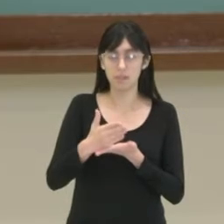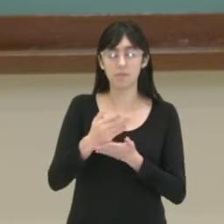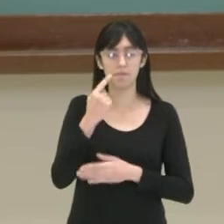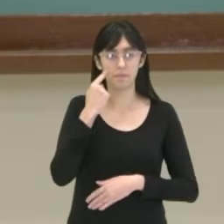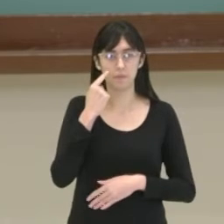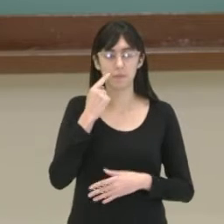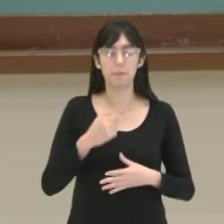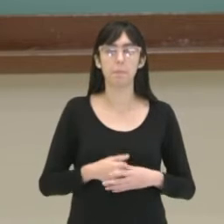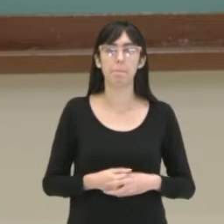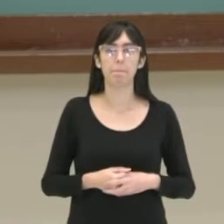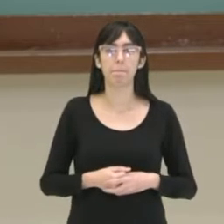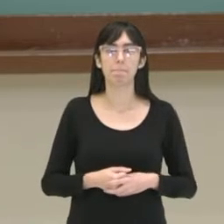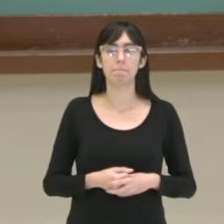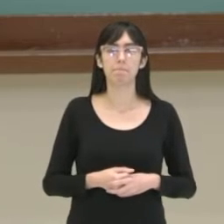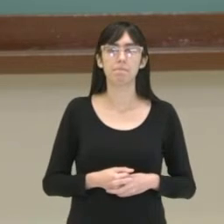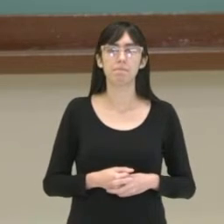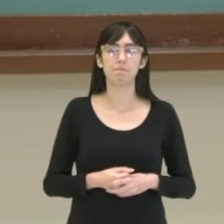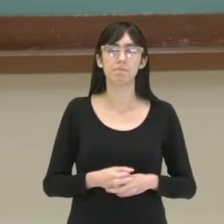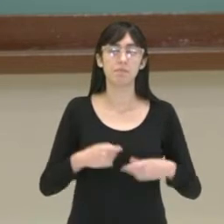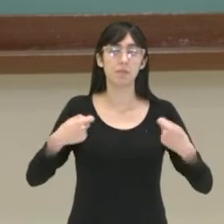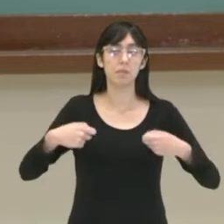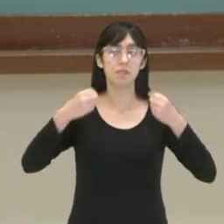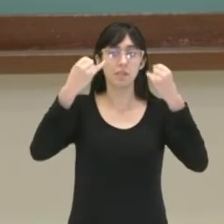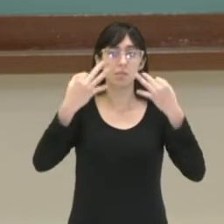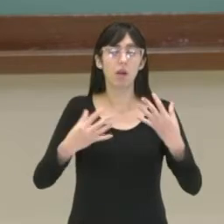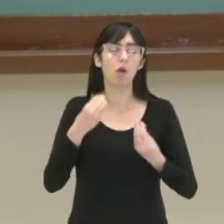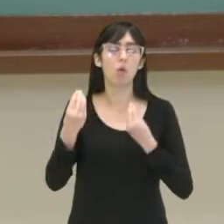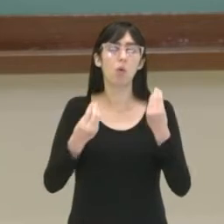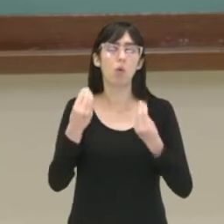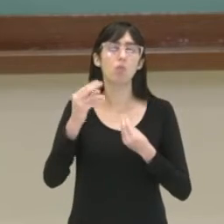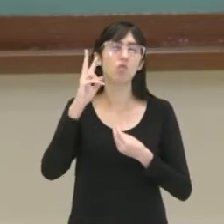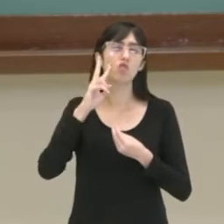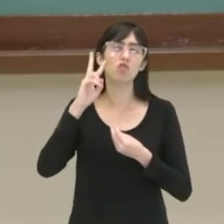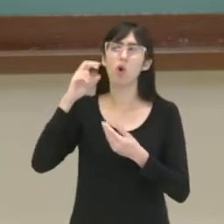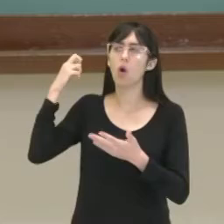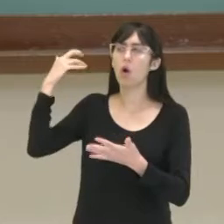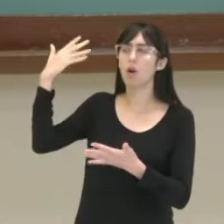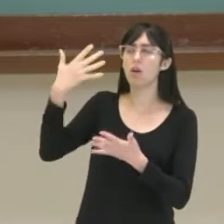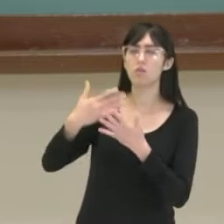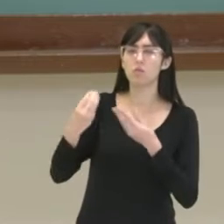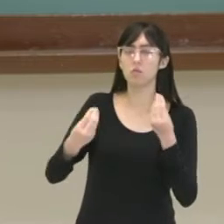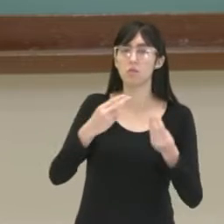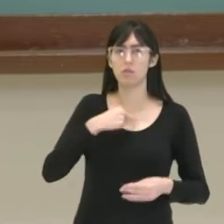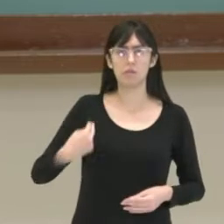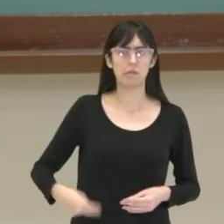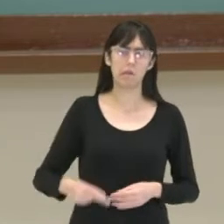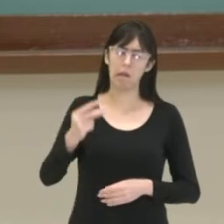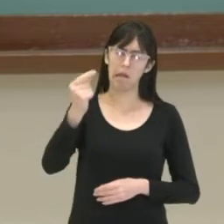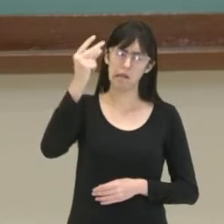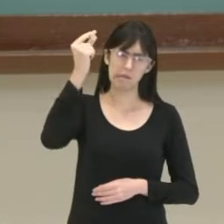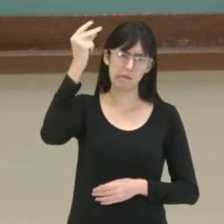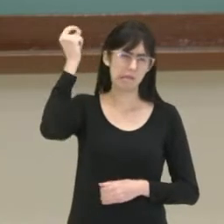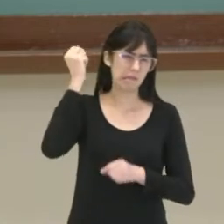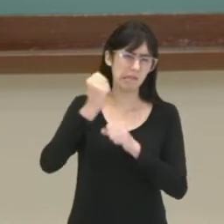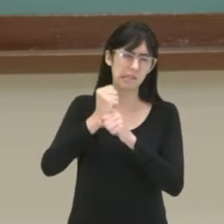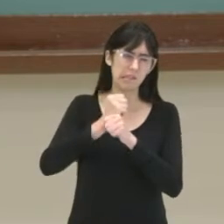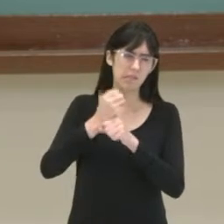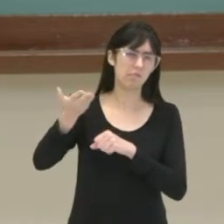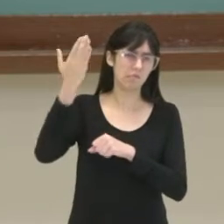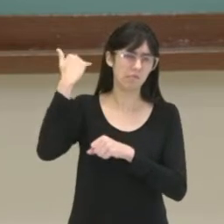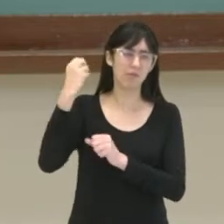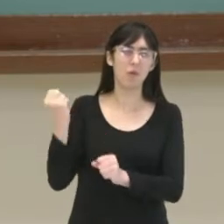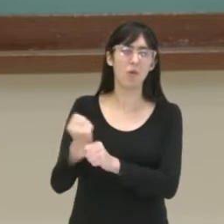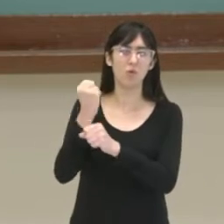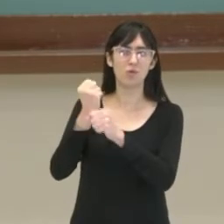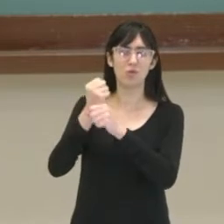gente tem que falar de processo histórico da China. A China é um país muito antigo, que começa com a construção da muralha